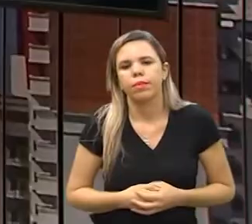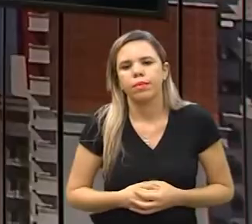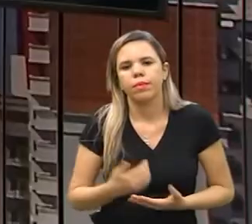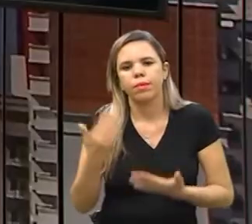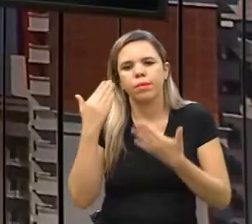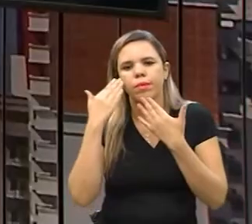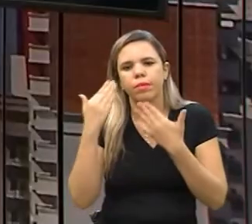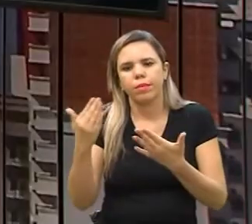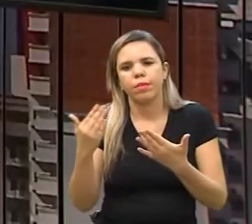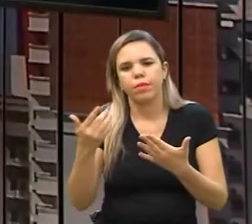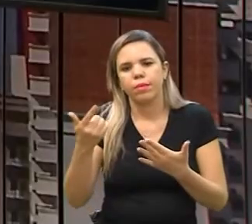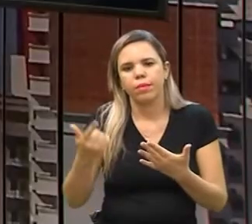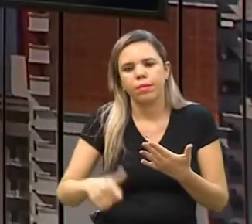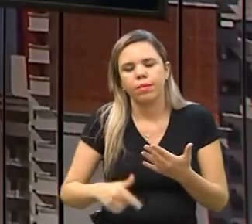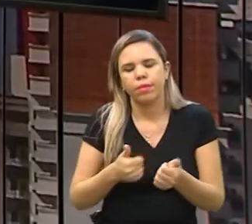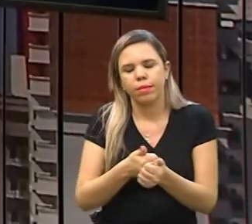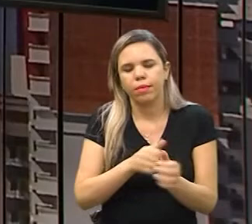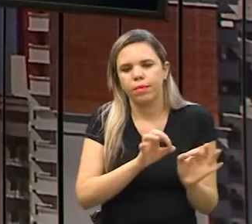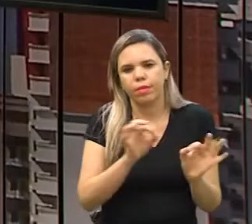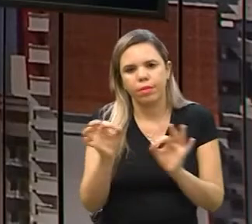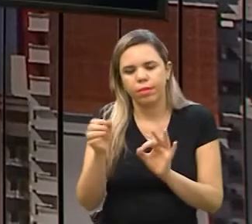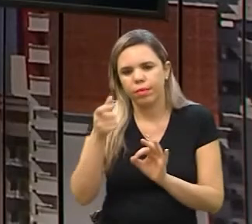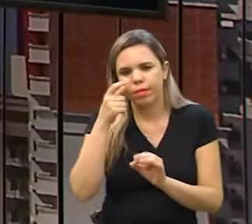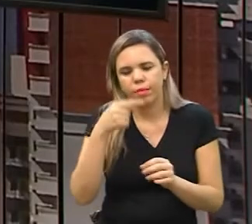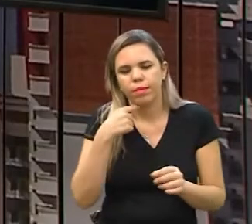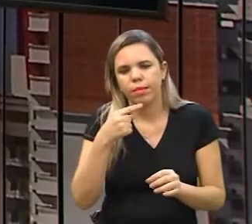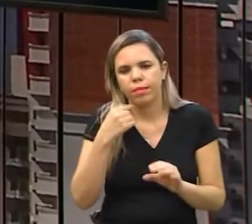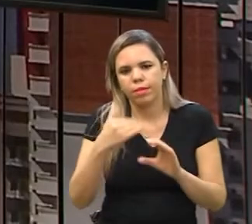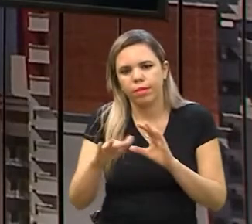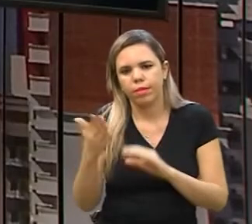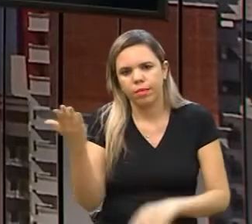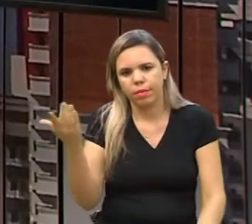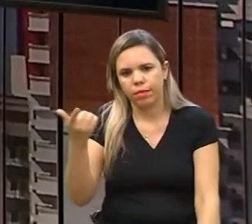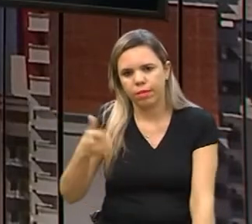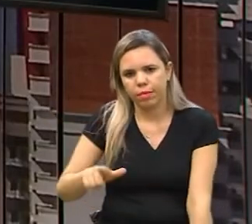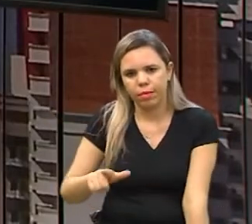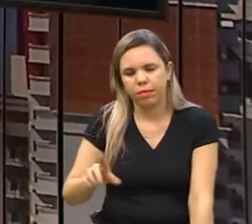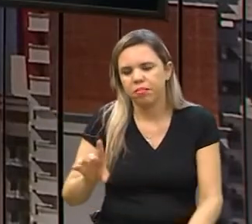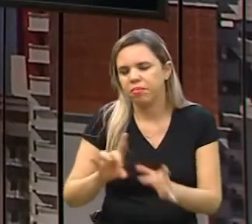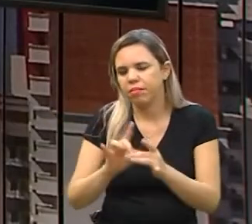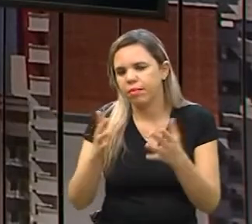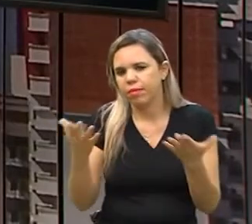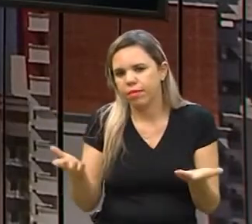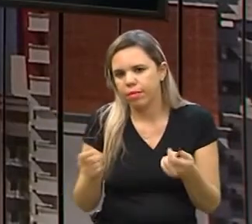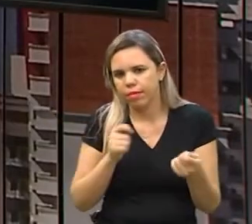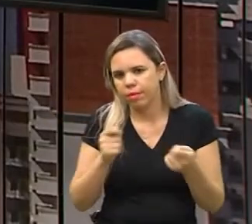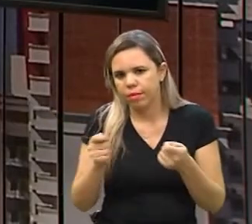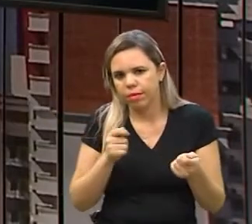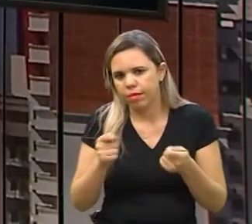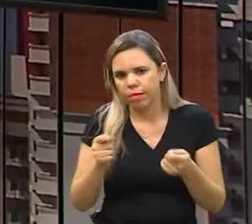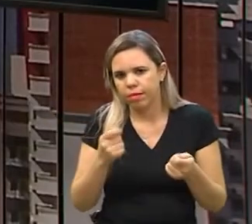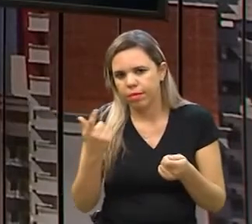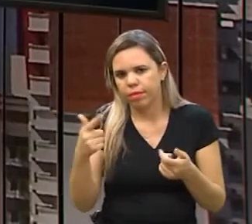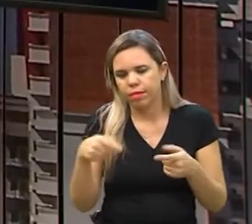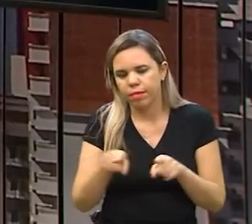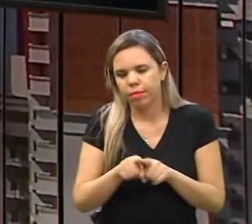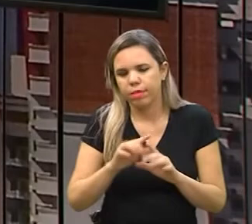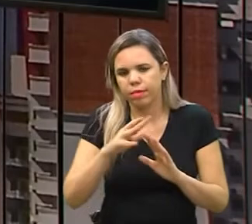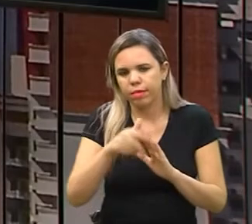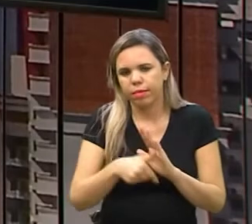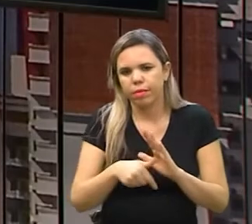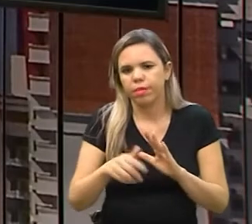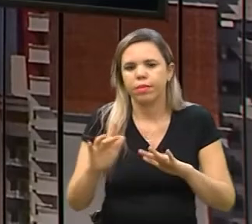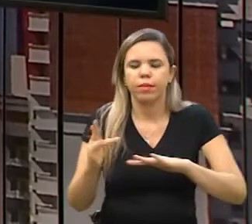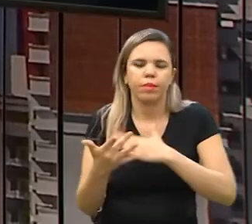gente. Muito obrigada por mais essa companhia. Se você tiver dúvidas, pode reassistir à vontade essa entrevista e outras também